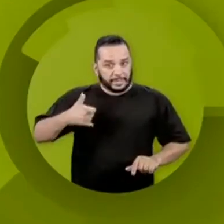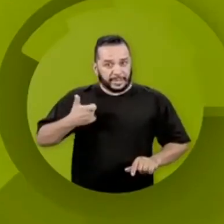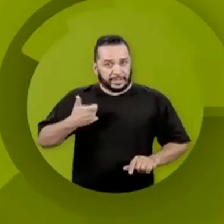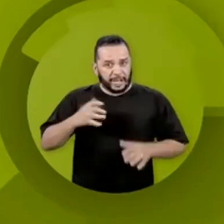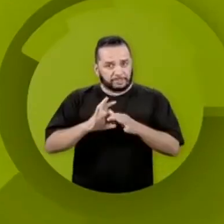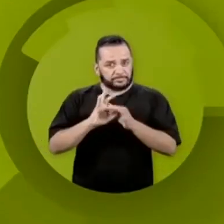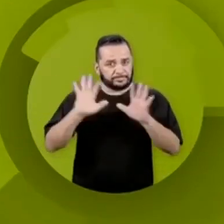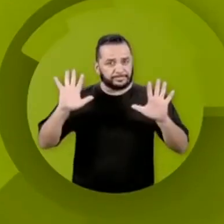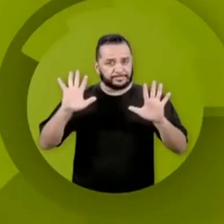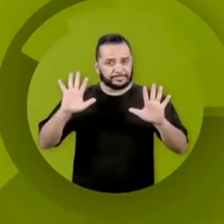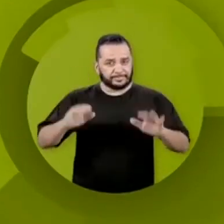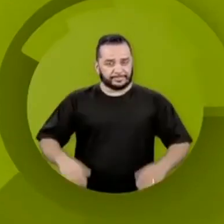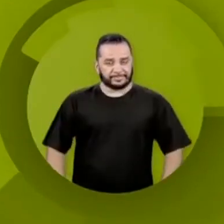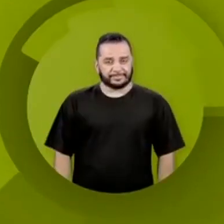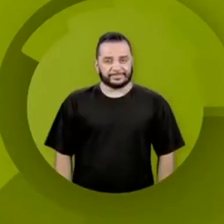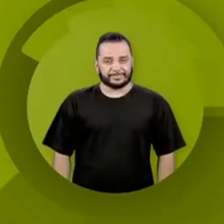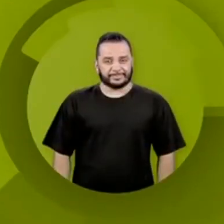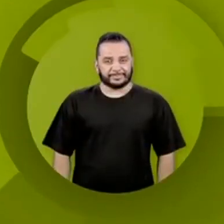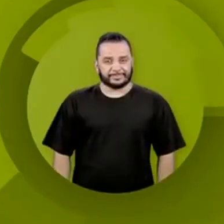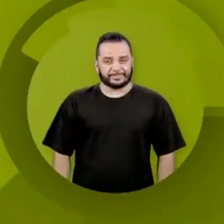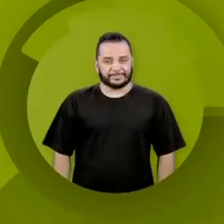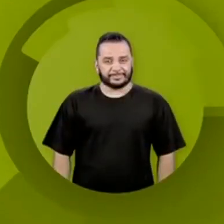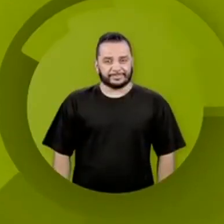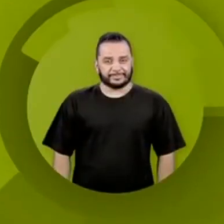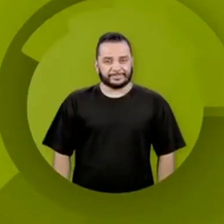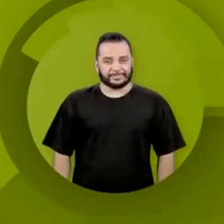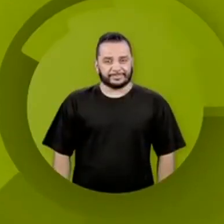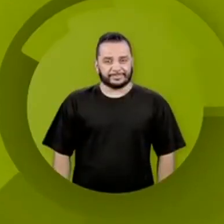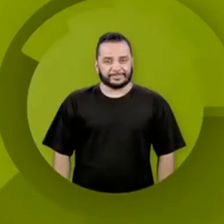Para todos os públicos.